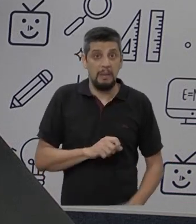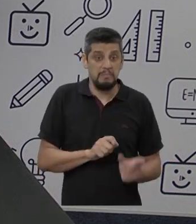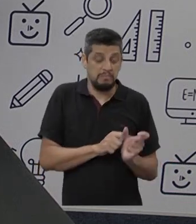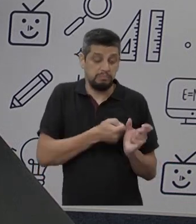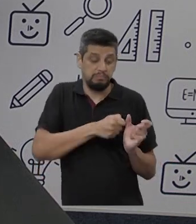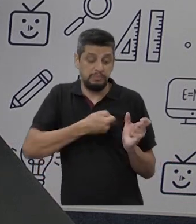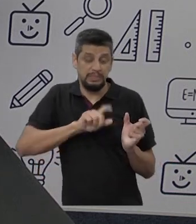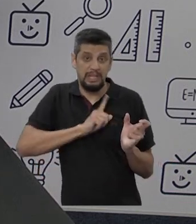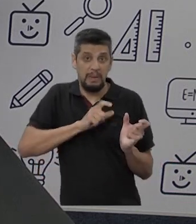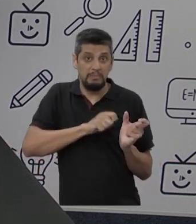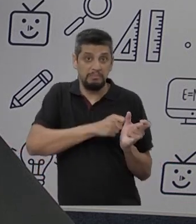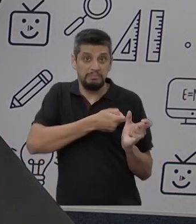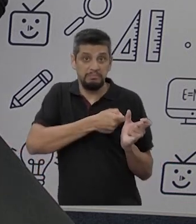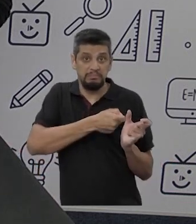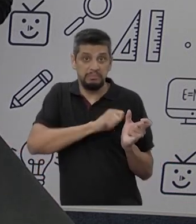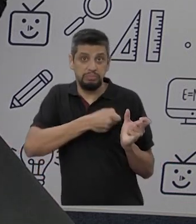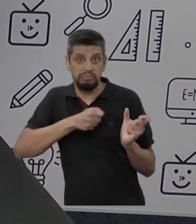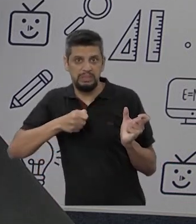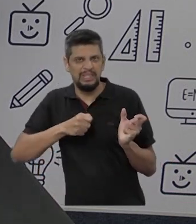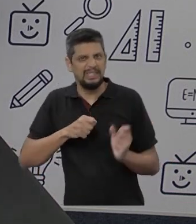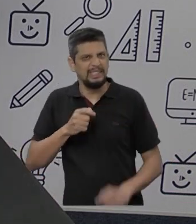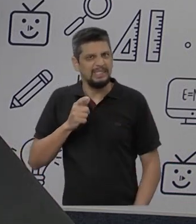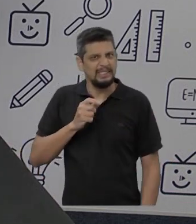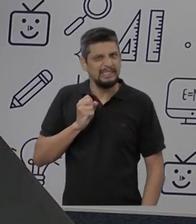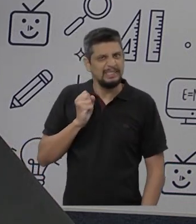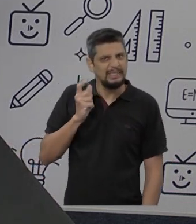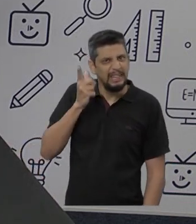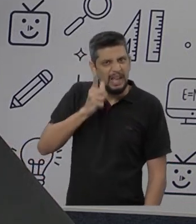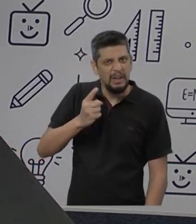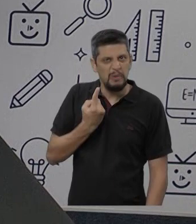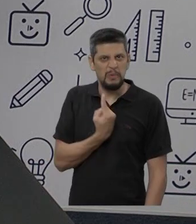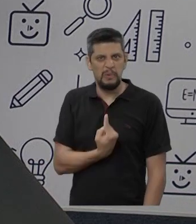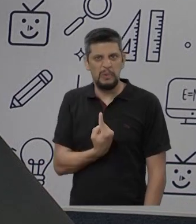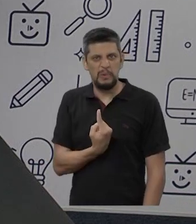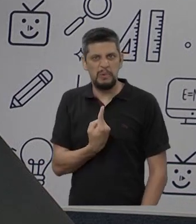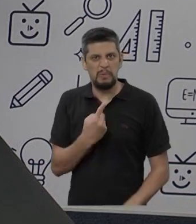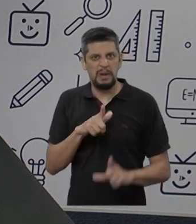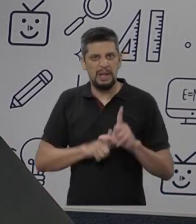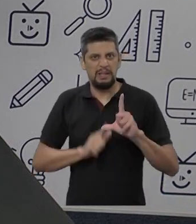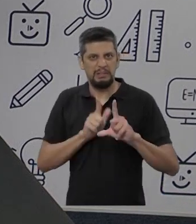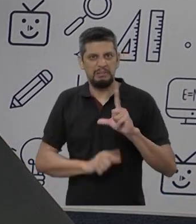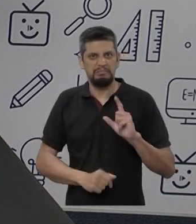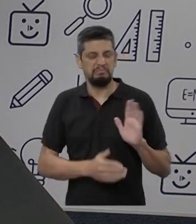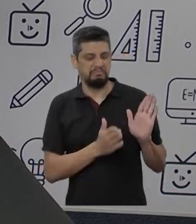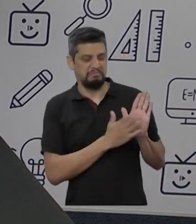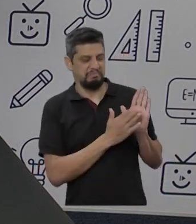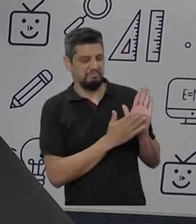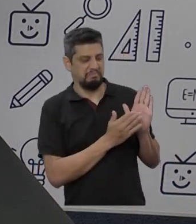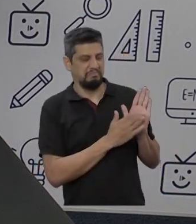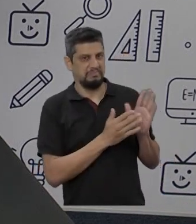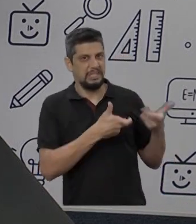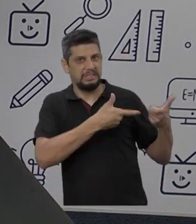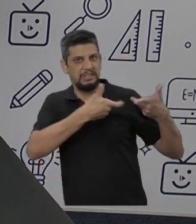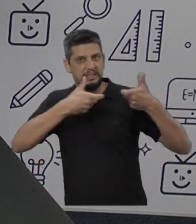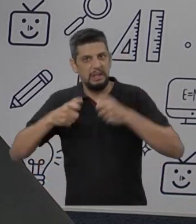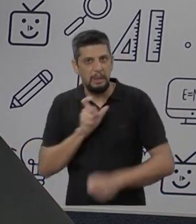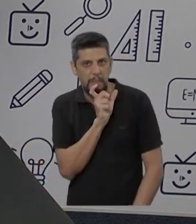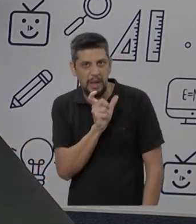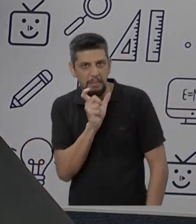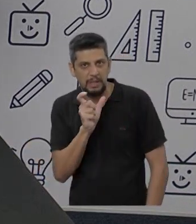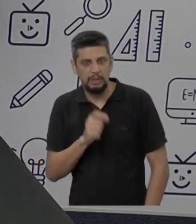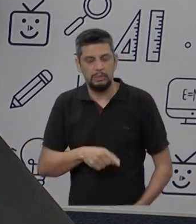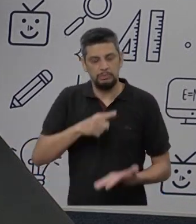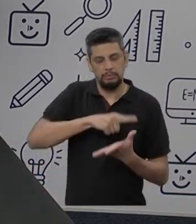foi maior, não é? Ganhei por uma letra, professora. Por uma letra só, parabéns. Na Batalha das Palavras,